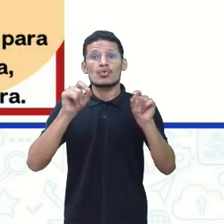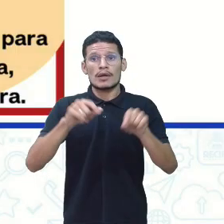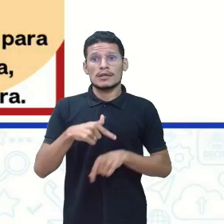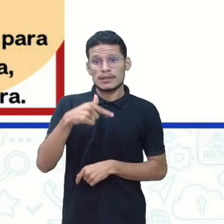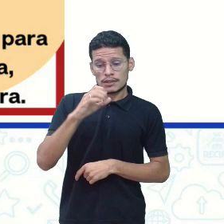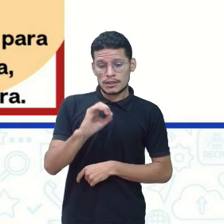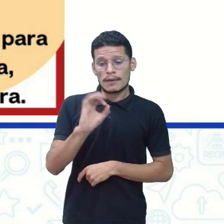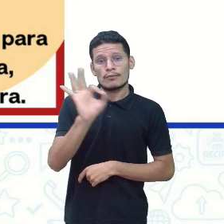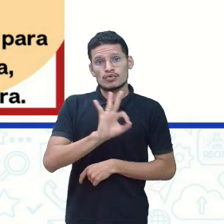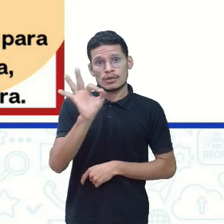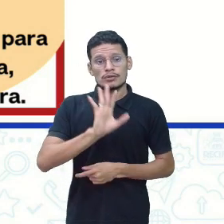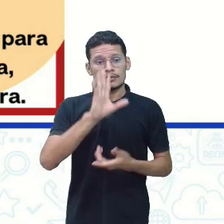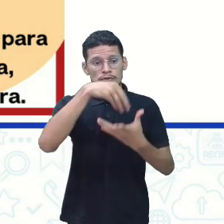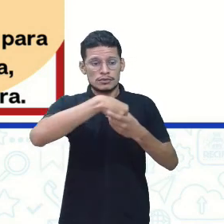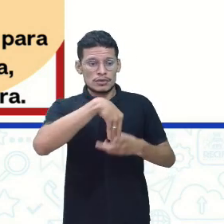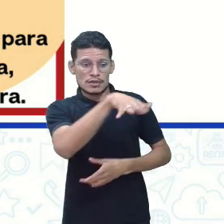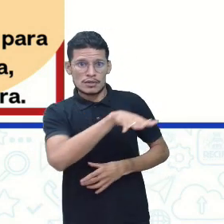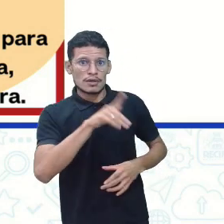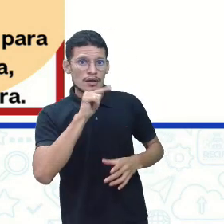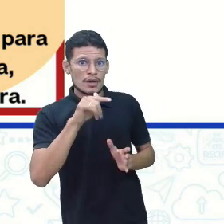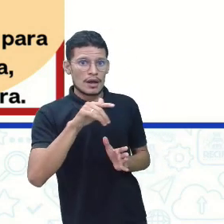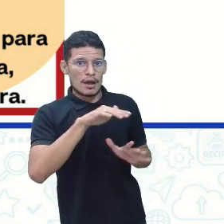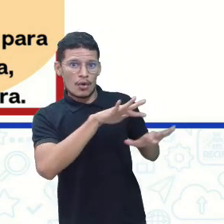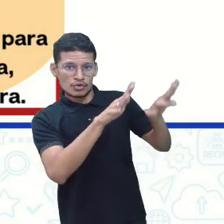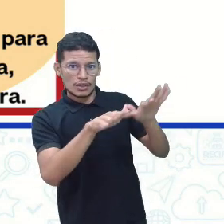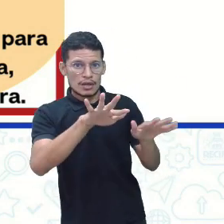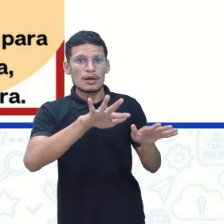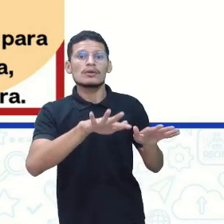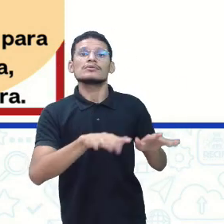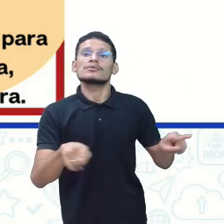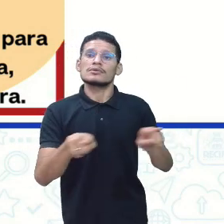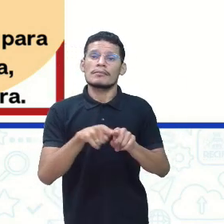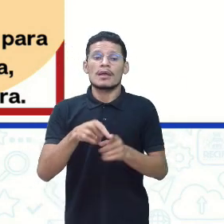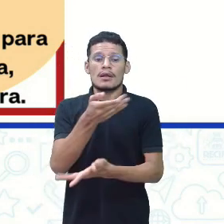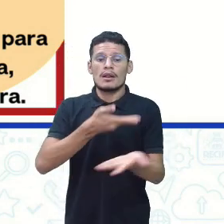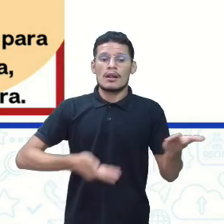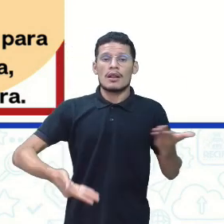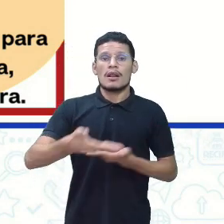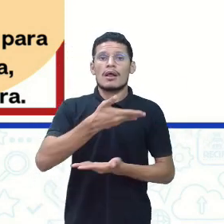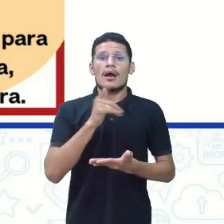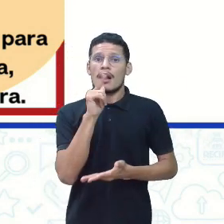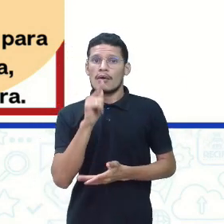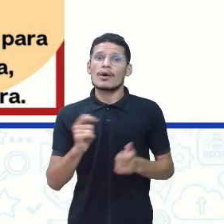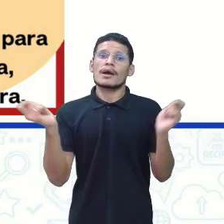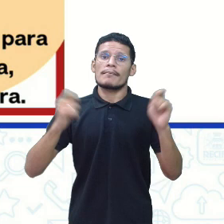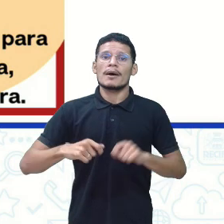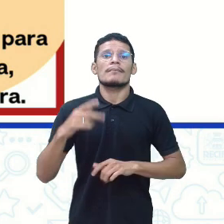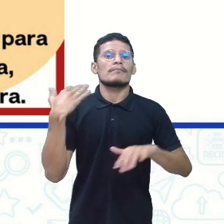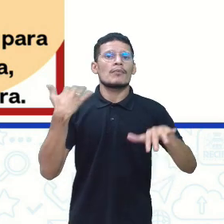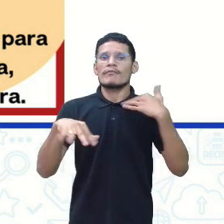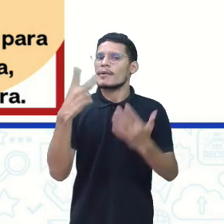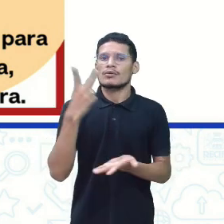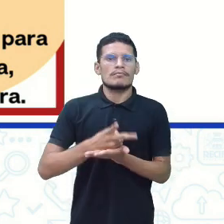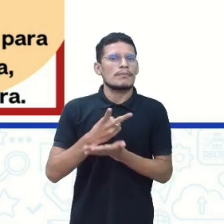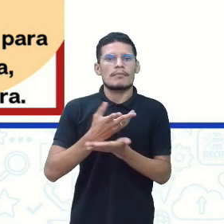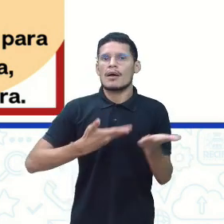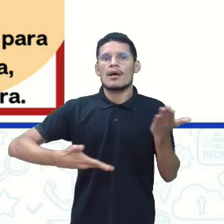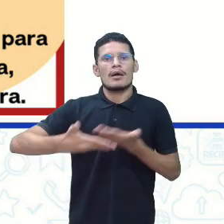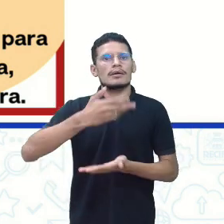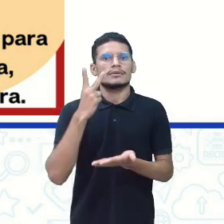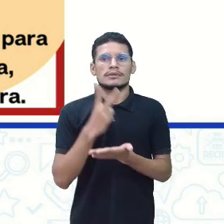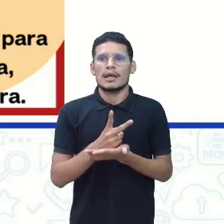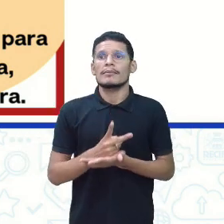70% nos oceanos. O ciclo da água, ele garante o movimento contínuo da água que nós vimos.